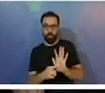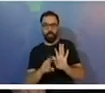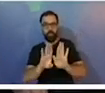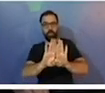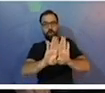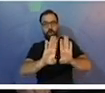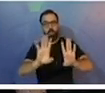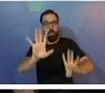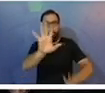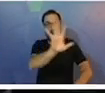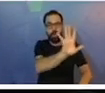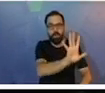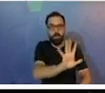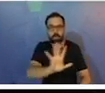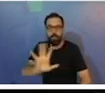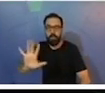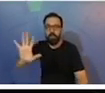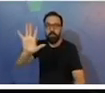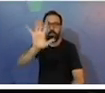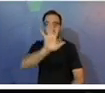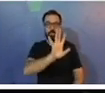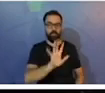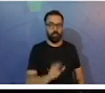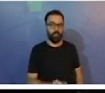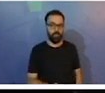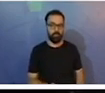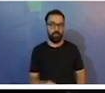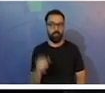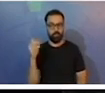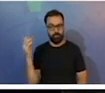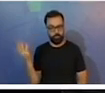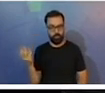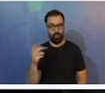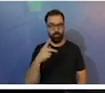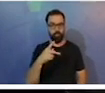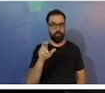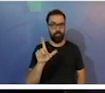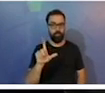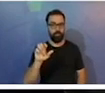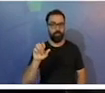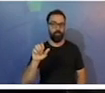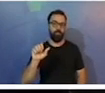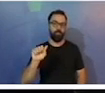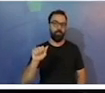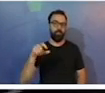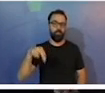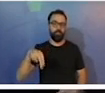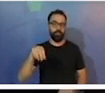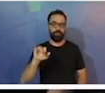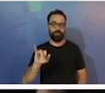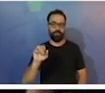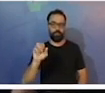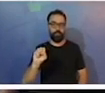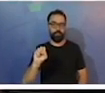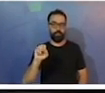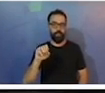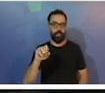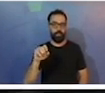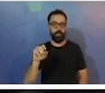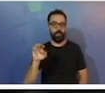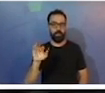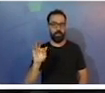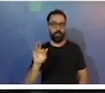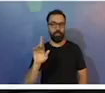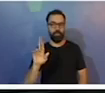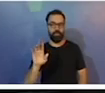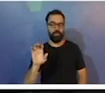plano, numa superfície plana, que são o planisfério, os mapas. Nós vimos que nos mapas